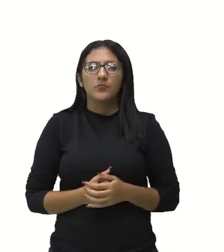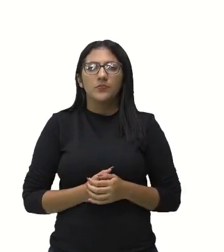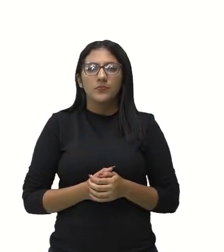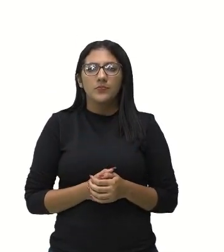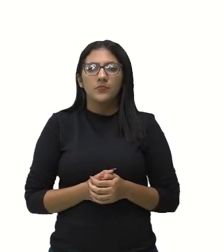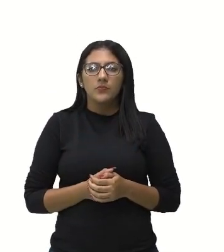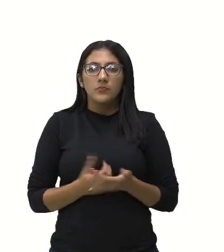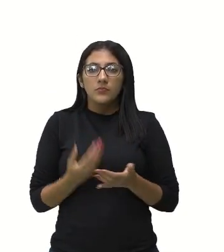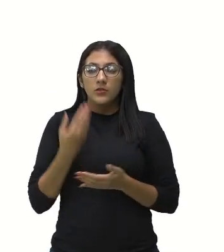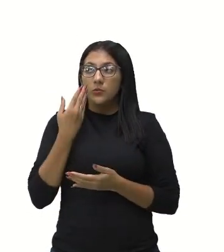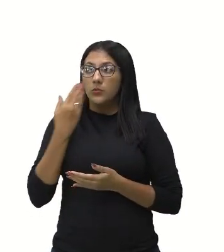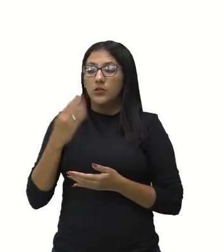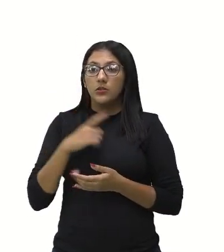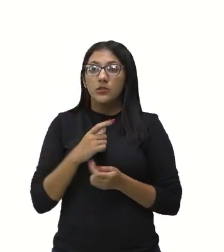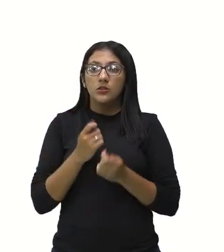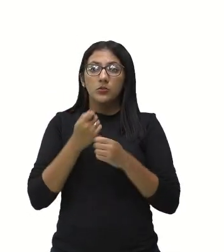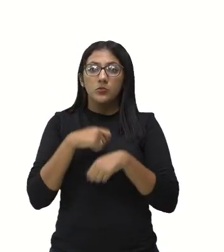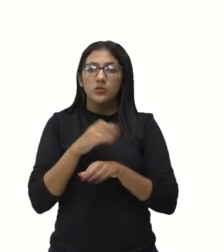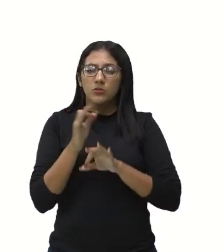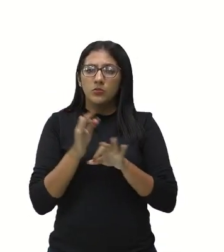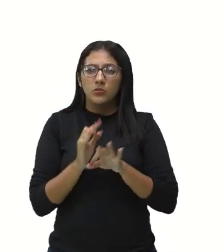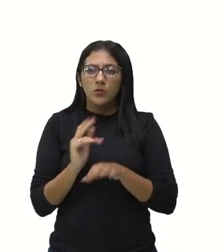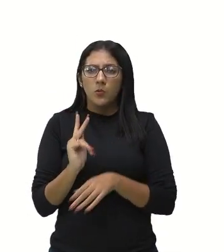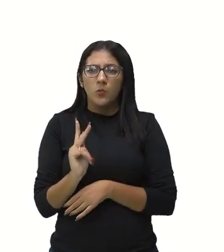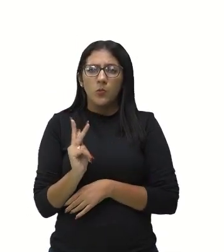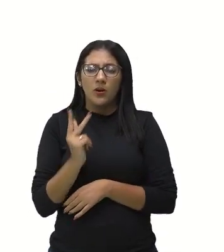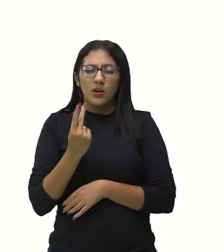Então nesse caso aqui, ó, a minha altura